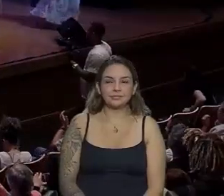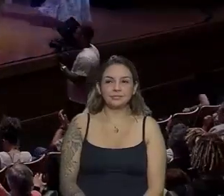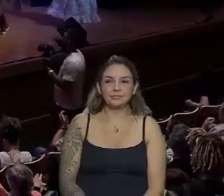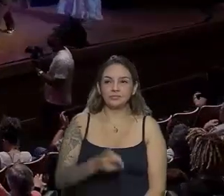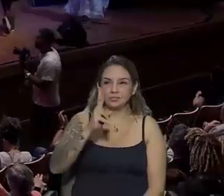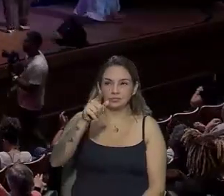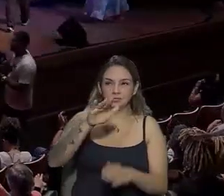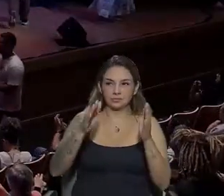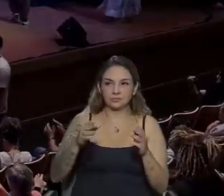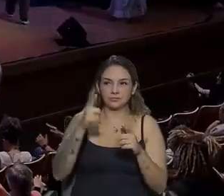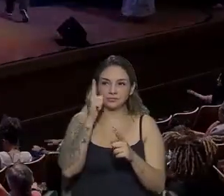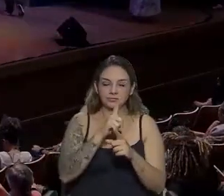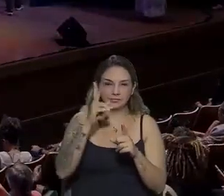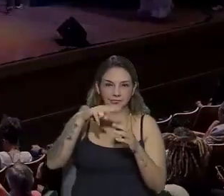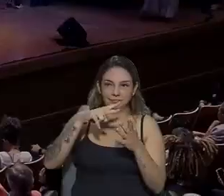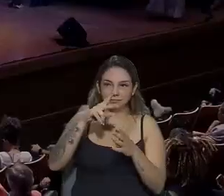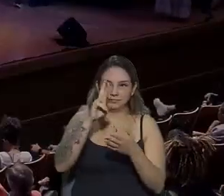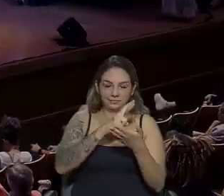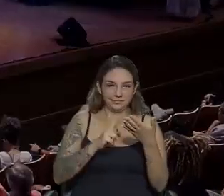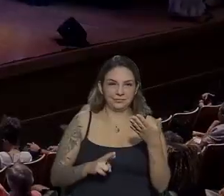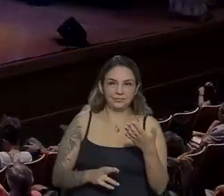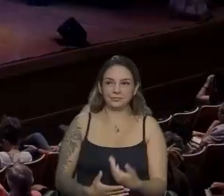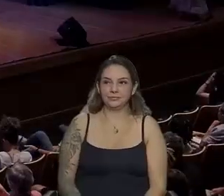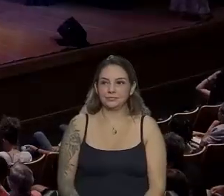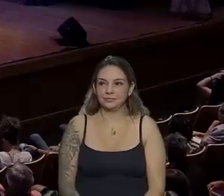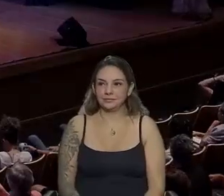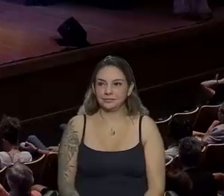Cássio, pode permanecer no palco para a gente ouvir a leitura da sua redação?